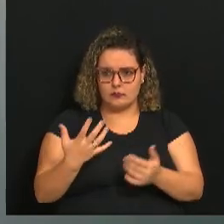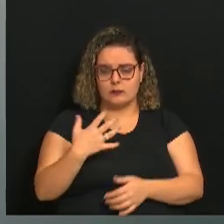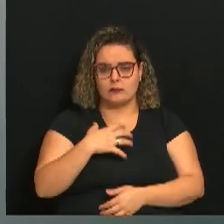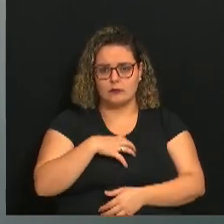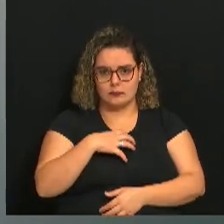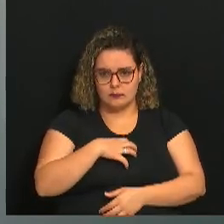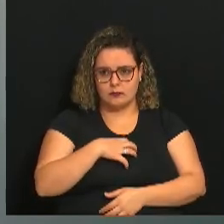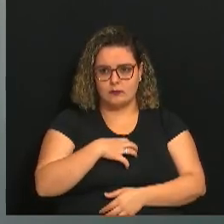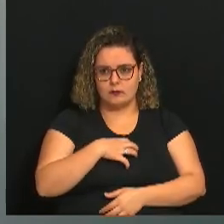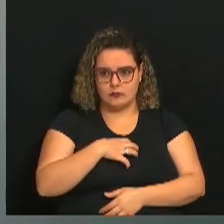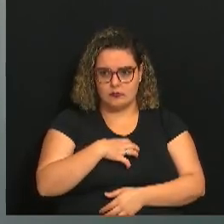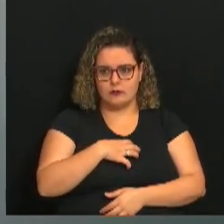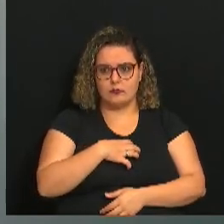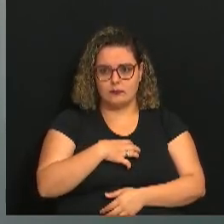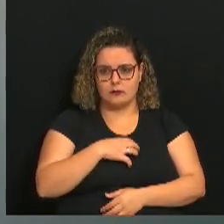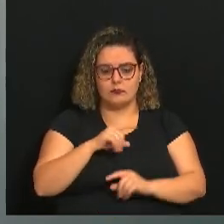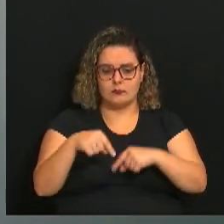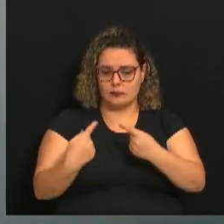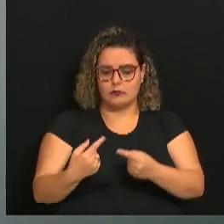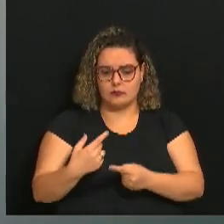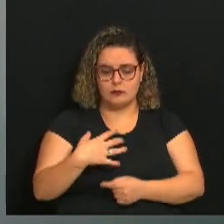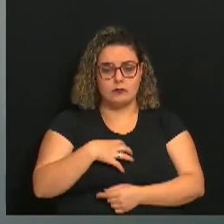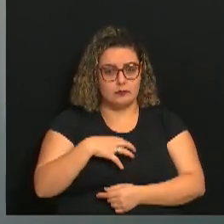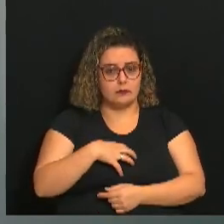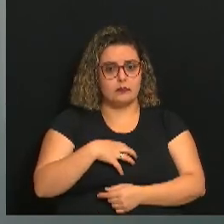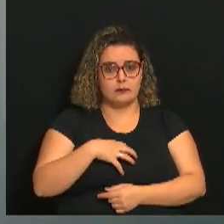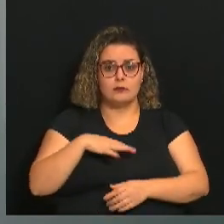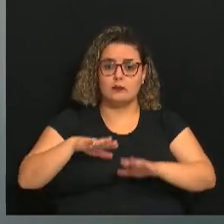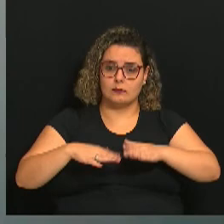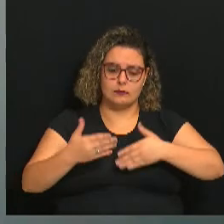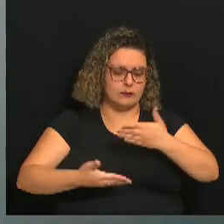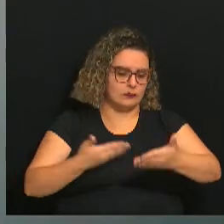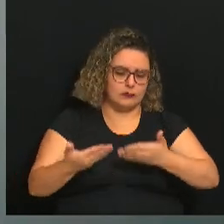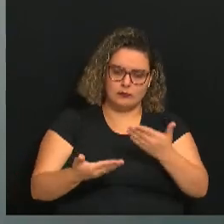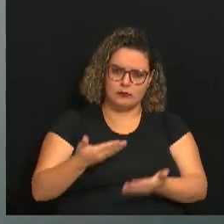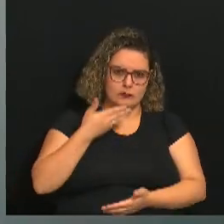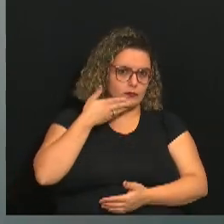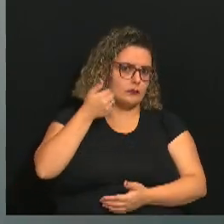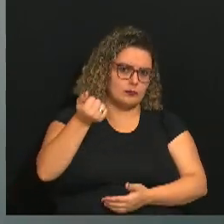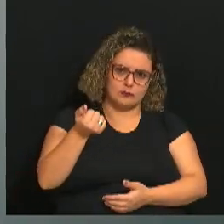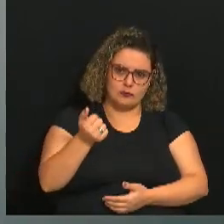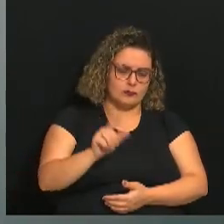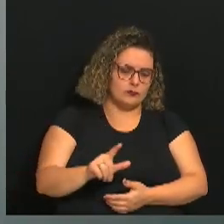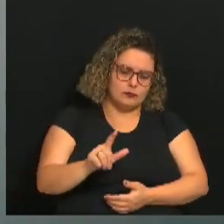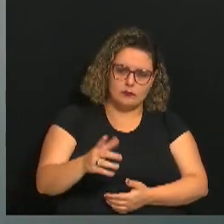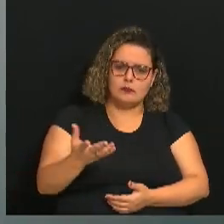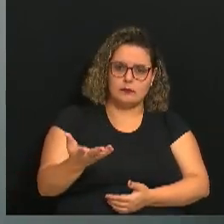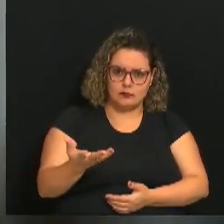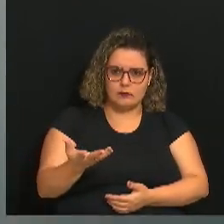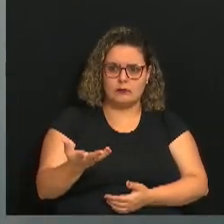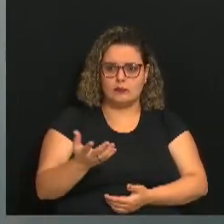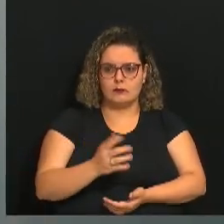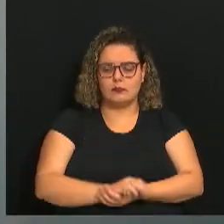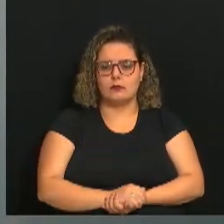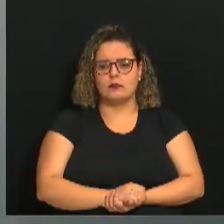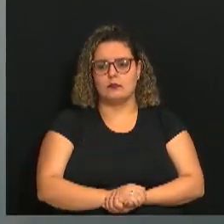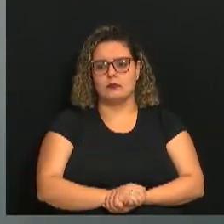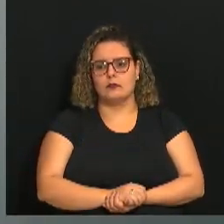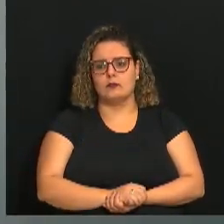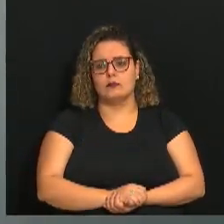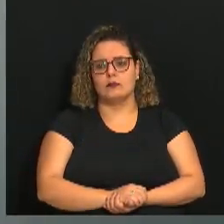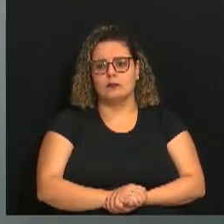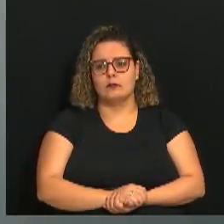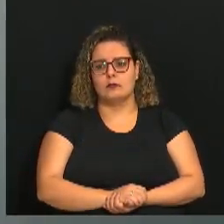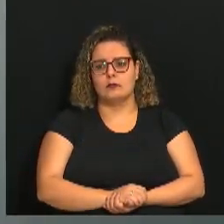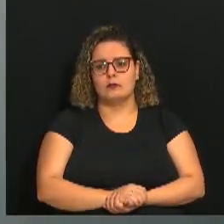se isso fosse feito de outra forma, o serviço seria muito, efetivamente, melhor. E quem ganha com isso são os nossos alunos. Eu acho que uma situação